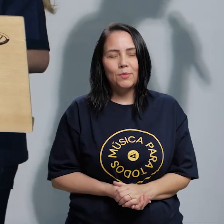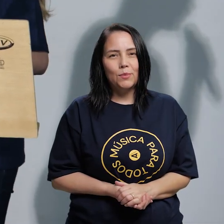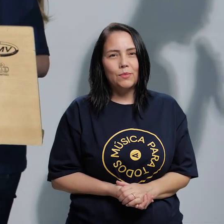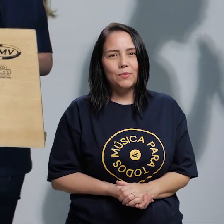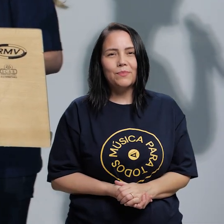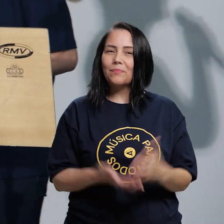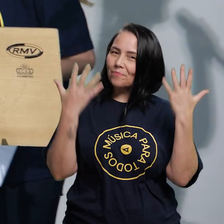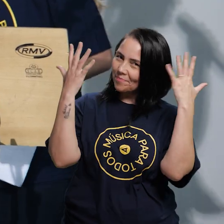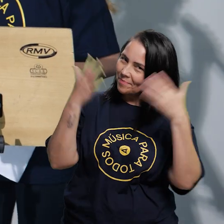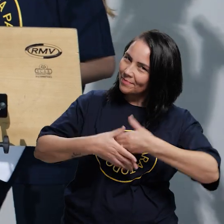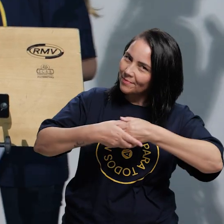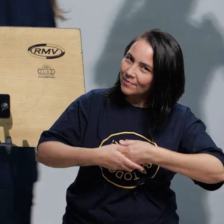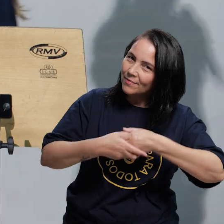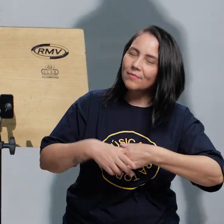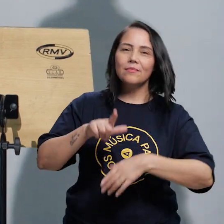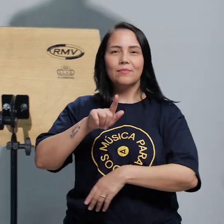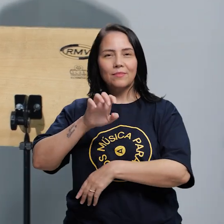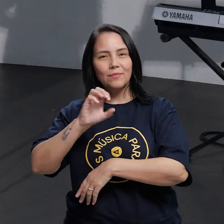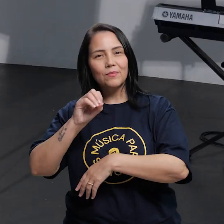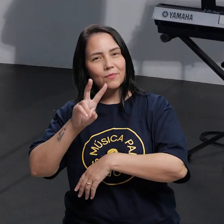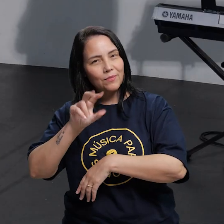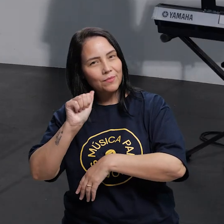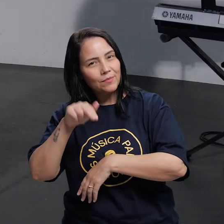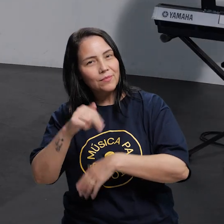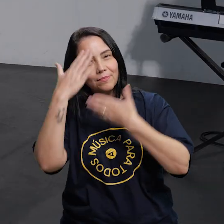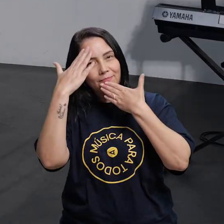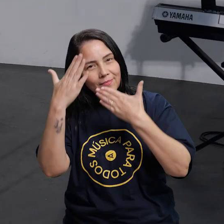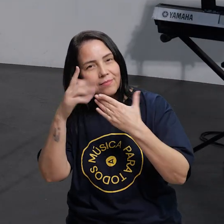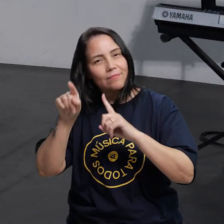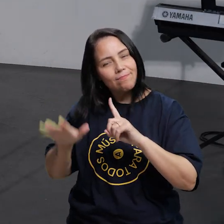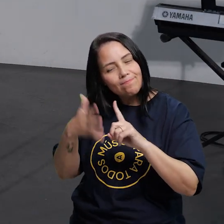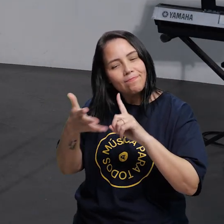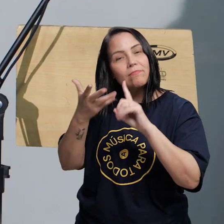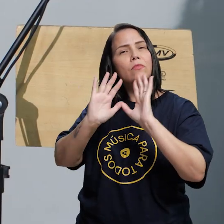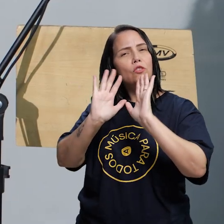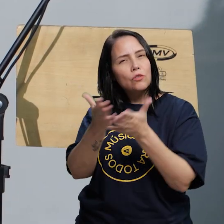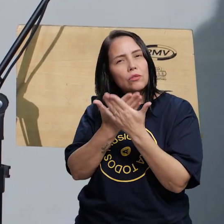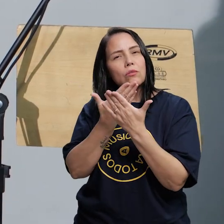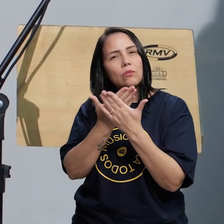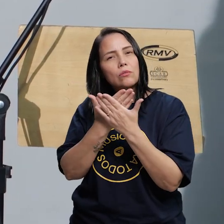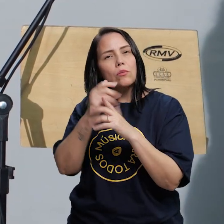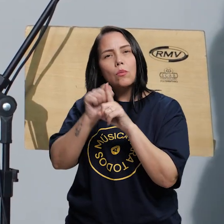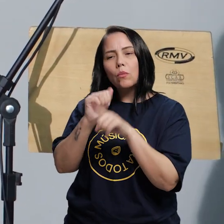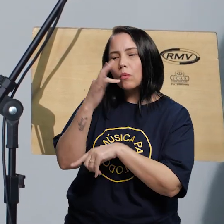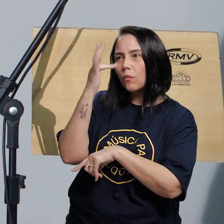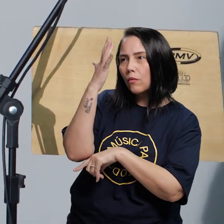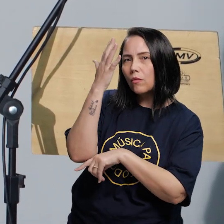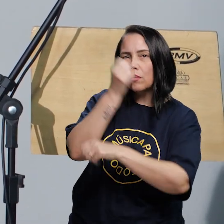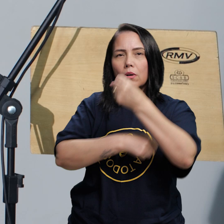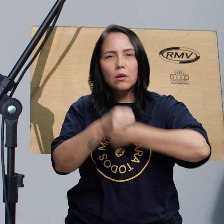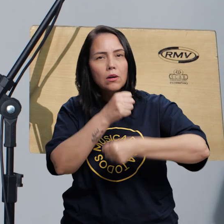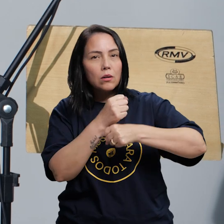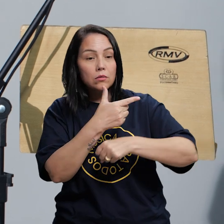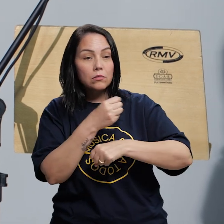Parabéns, Giovana. Muito obrigada pelo empenho. A Giovana já faz aula desde fevereiro do ano passado.